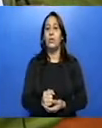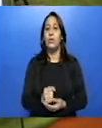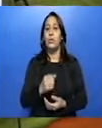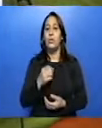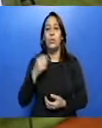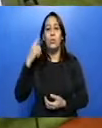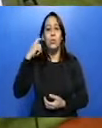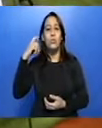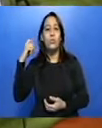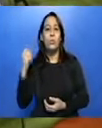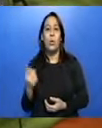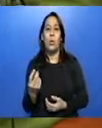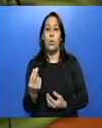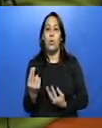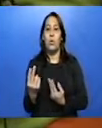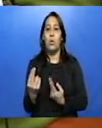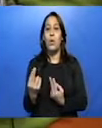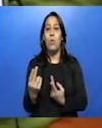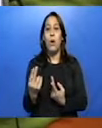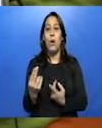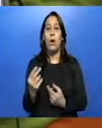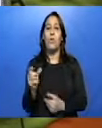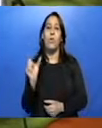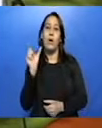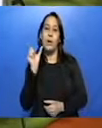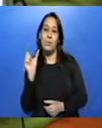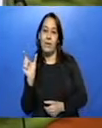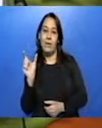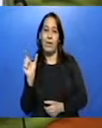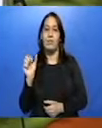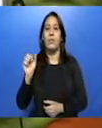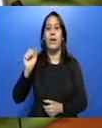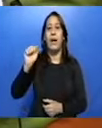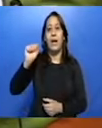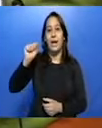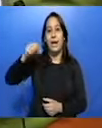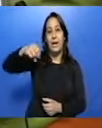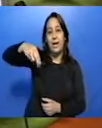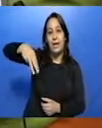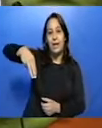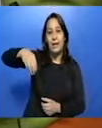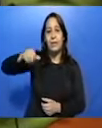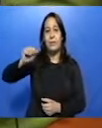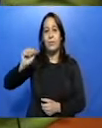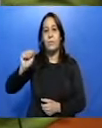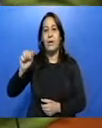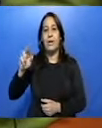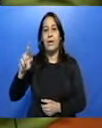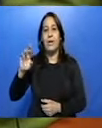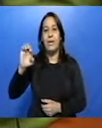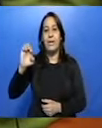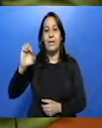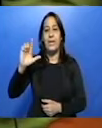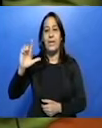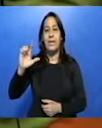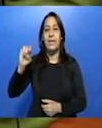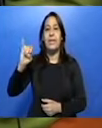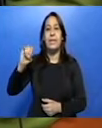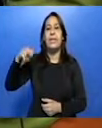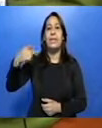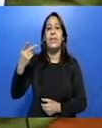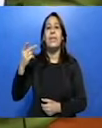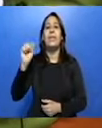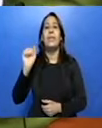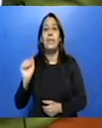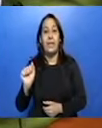podemos circular as palavras que a letra R vibra. Se ela sair aqui arranhando o